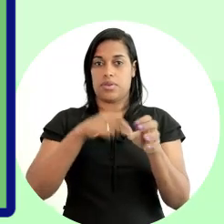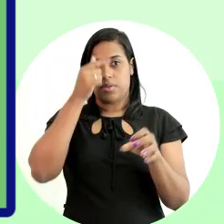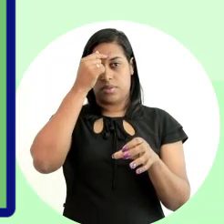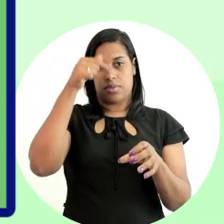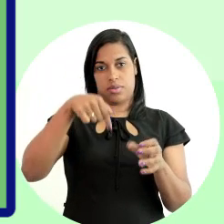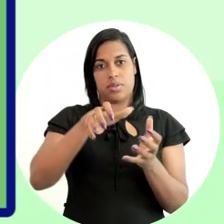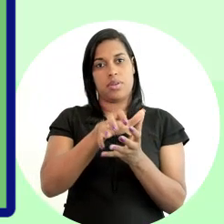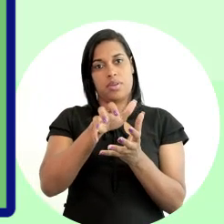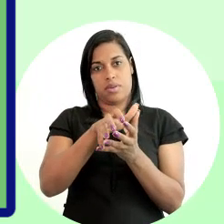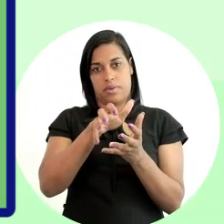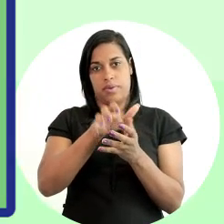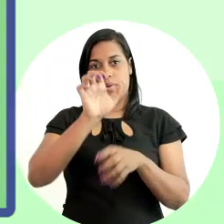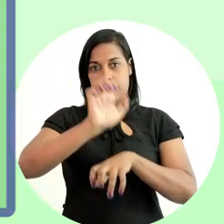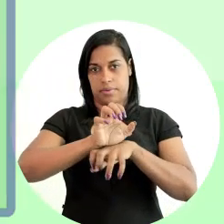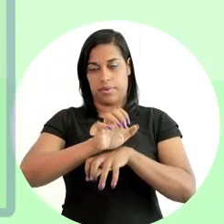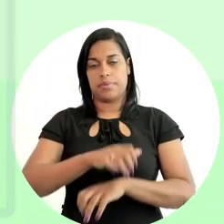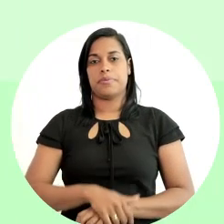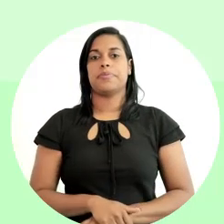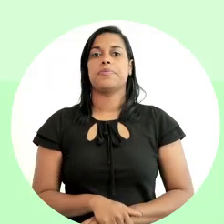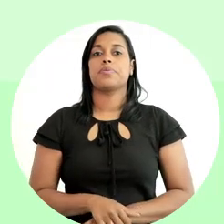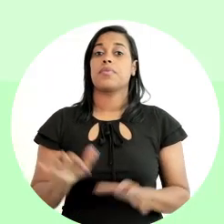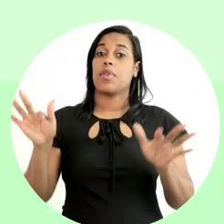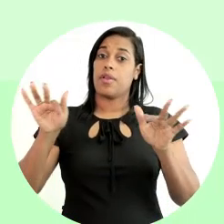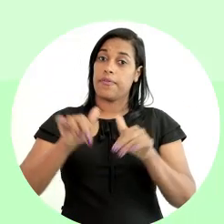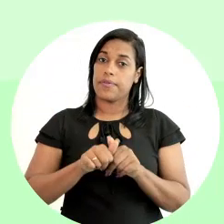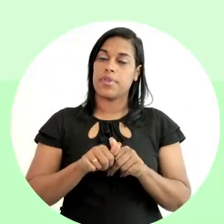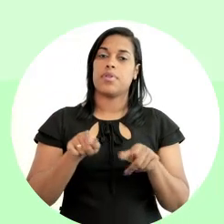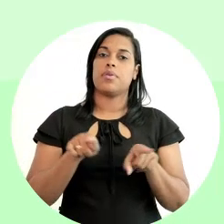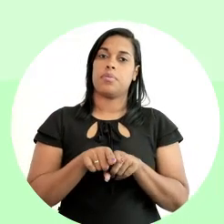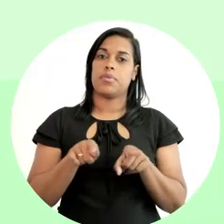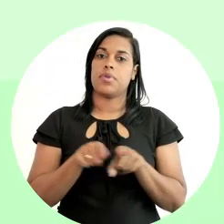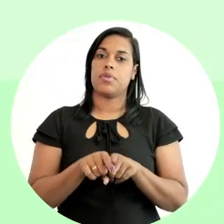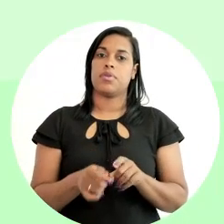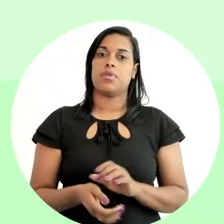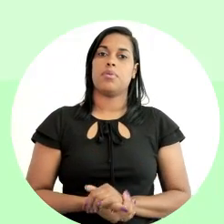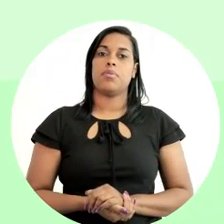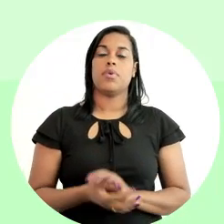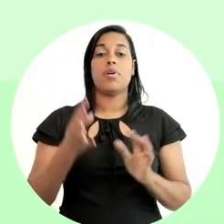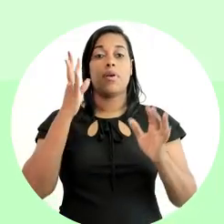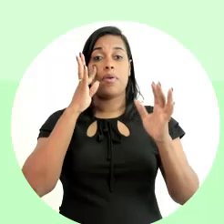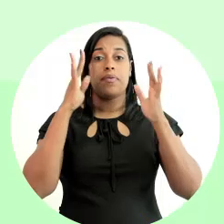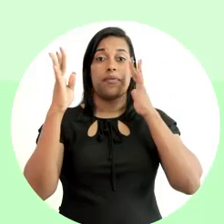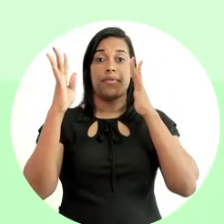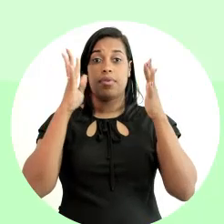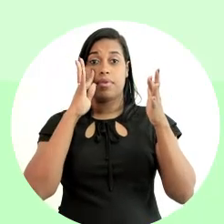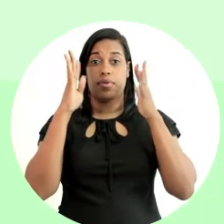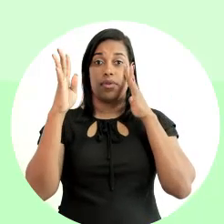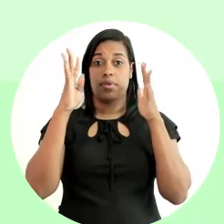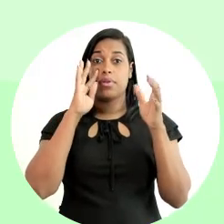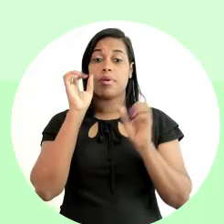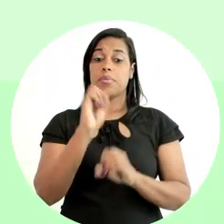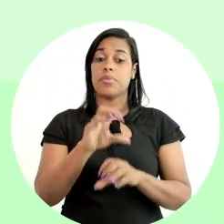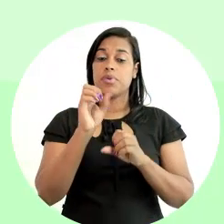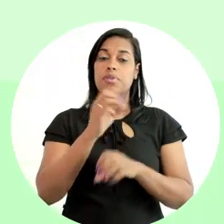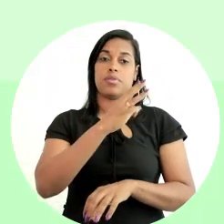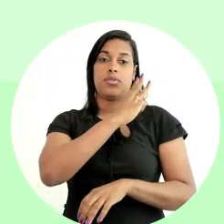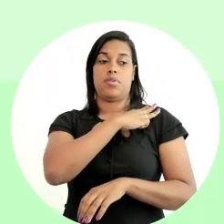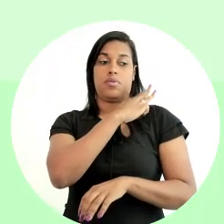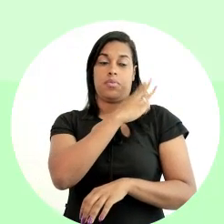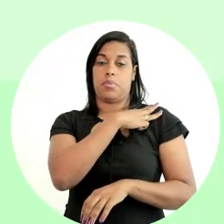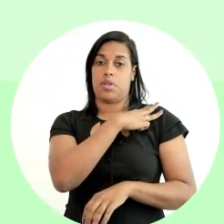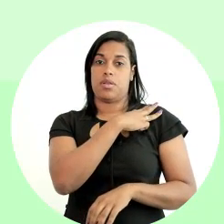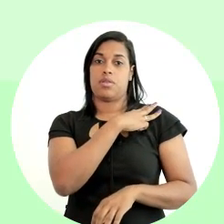educação superior aqui em nosso estado. E, finalmente, refletindo um pouco mais sobre o ensino